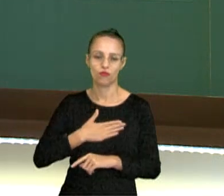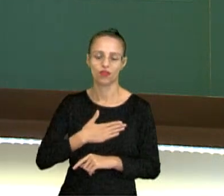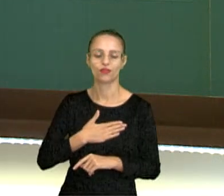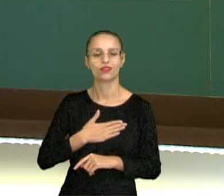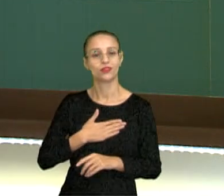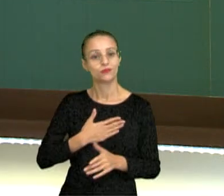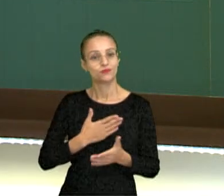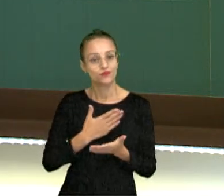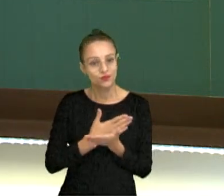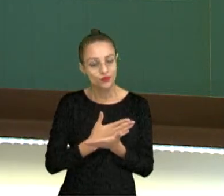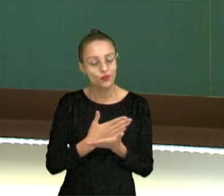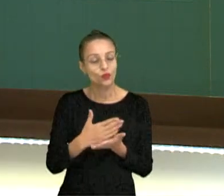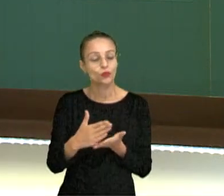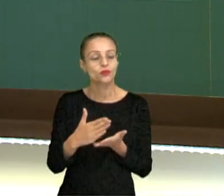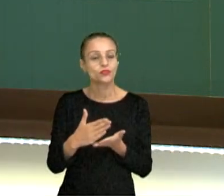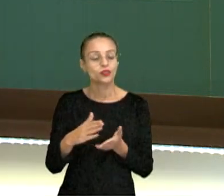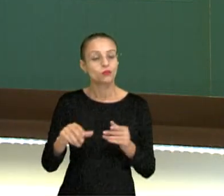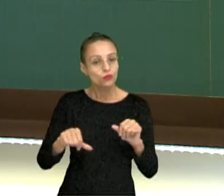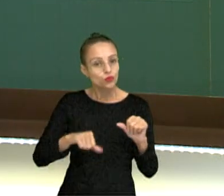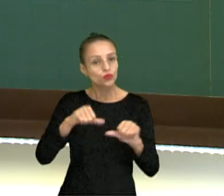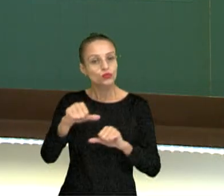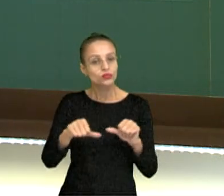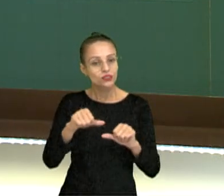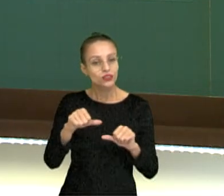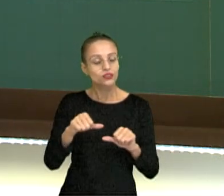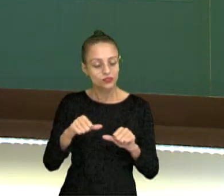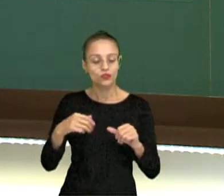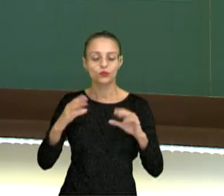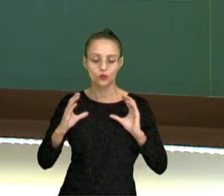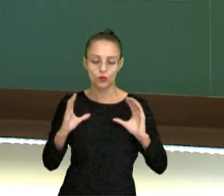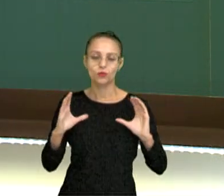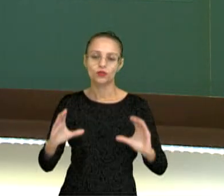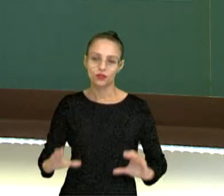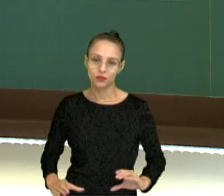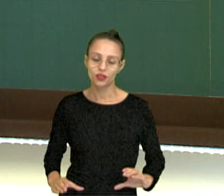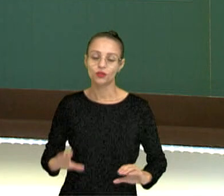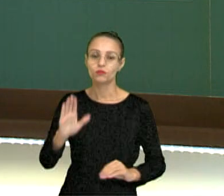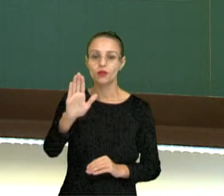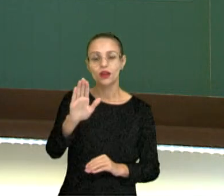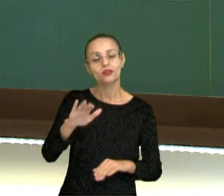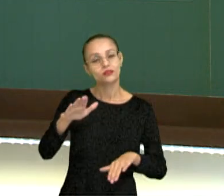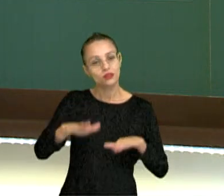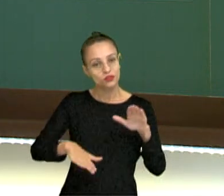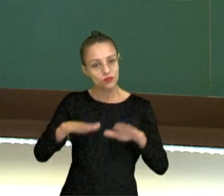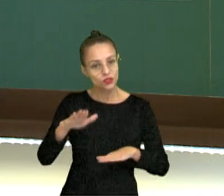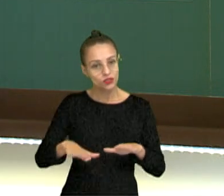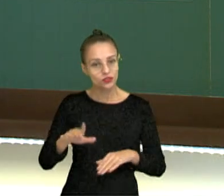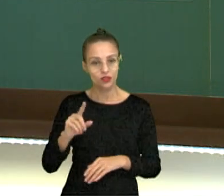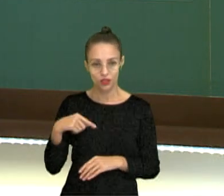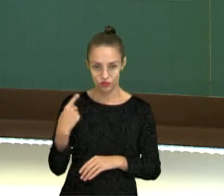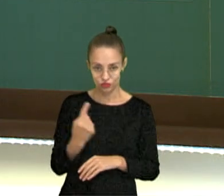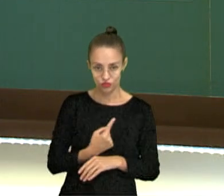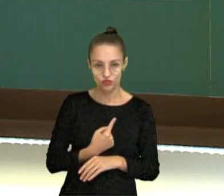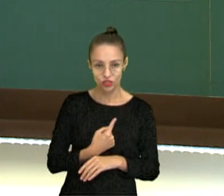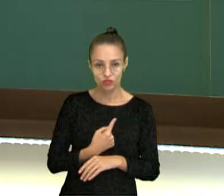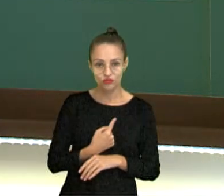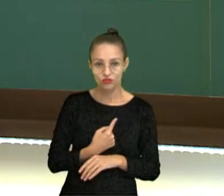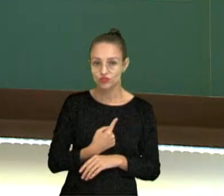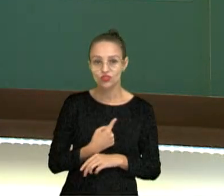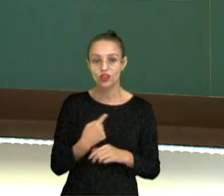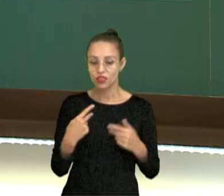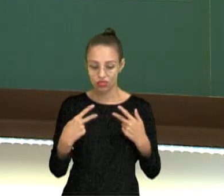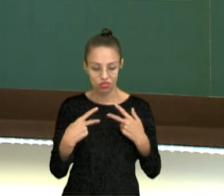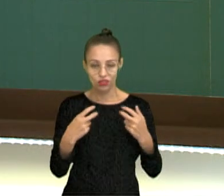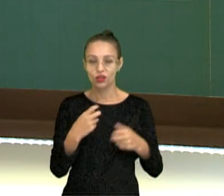nós começamos a ter mudanças no nosso comportamento. Só que às vezes, a gente que está passando por isso